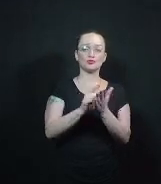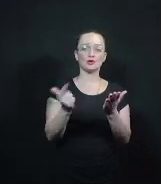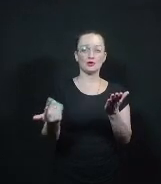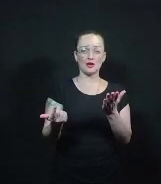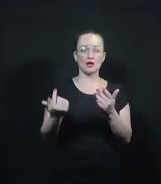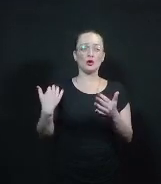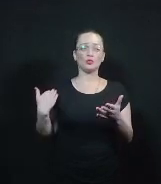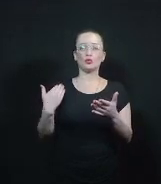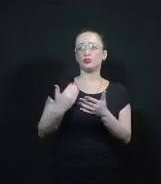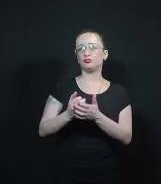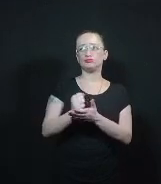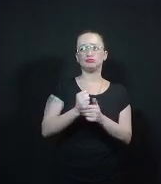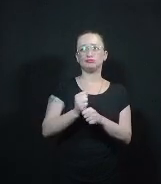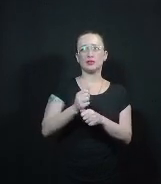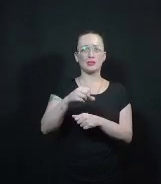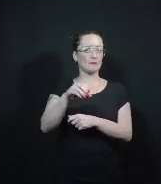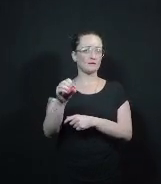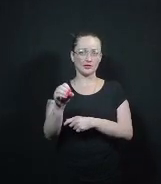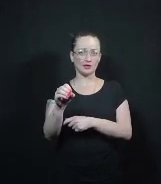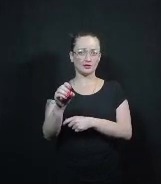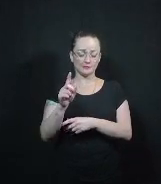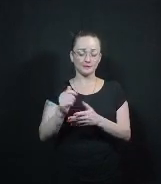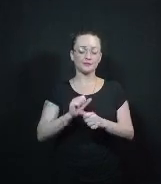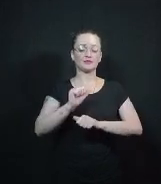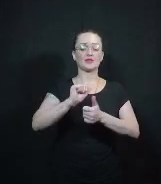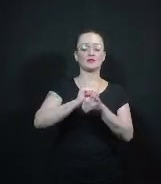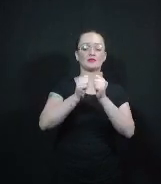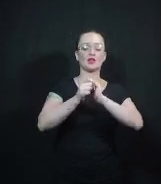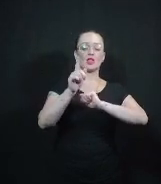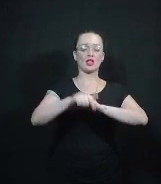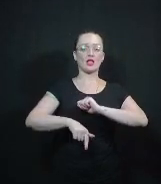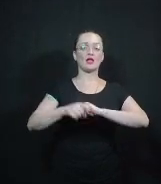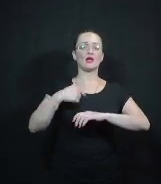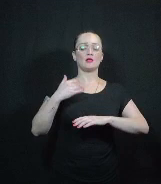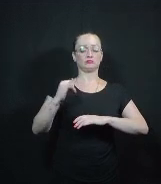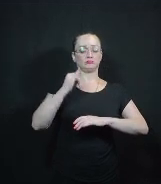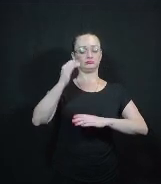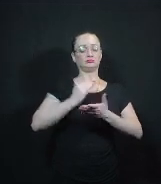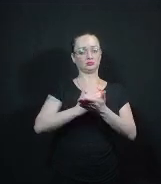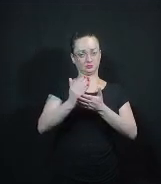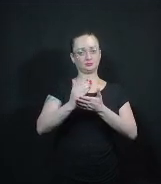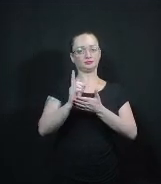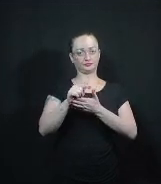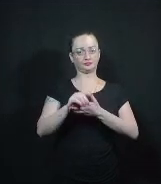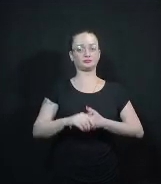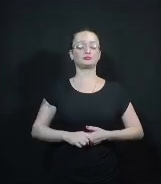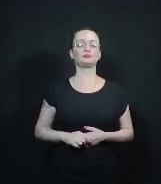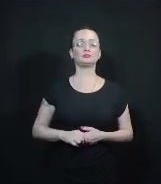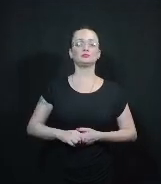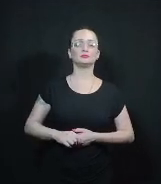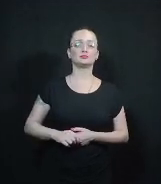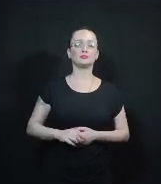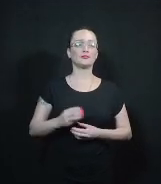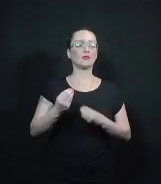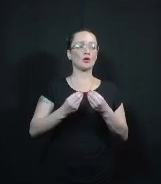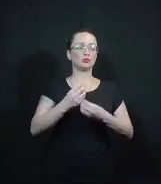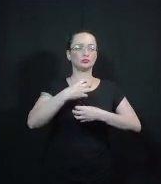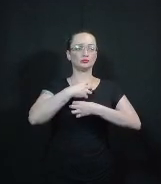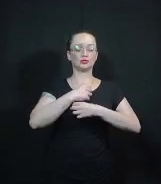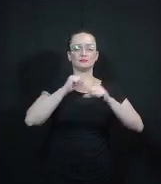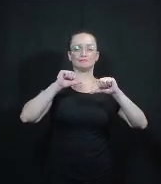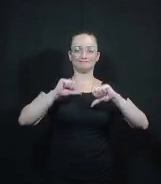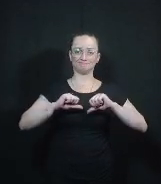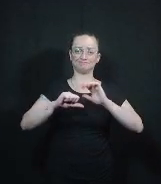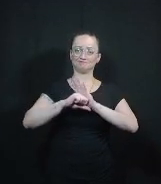desde os anos, sei lá, 90, quando eles se tornaram, de alguma forma, relevantes, com uma luz negativa,